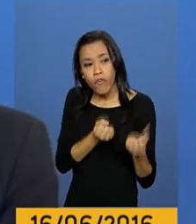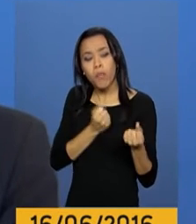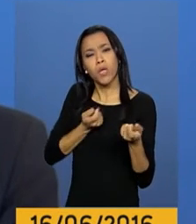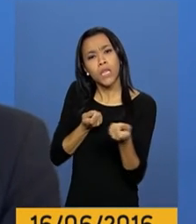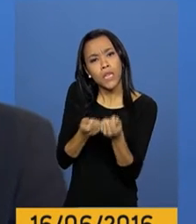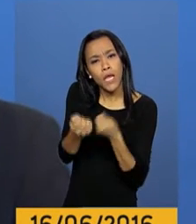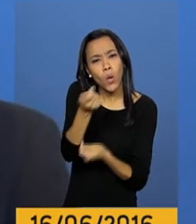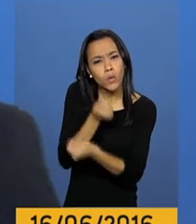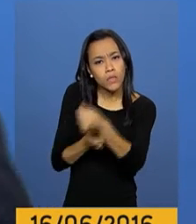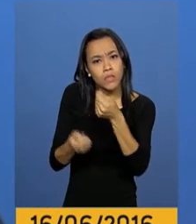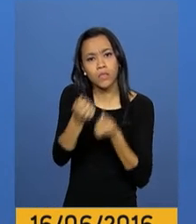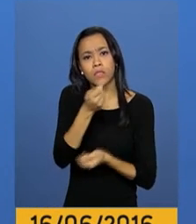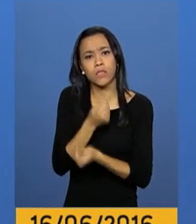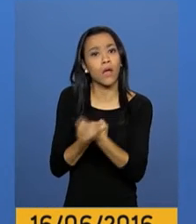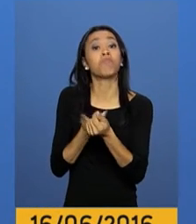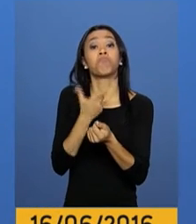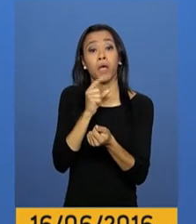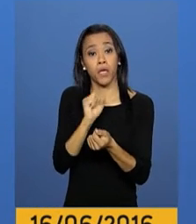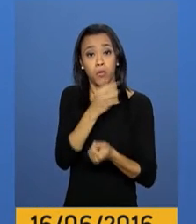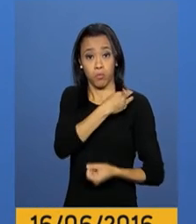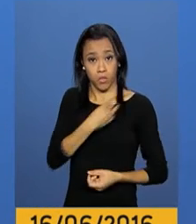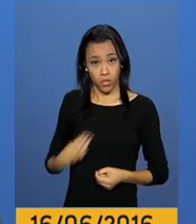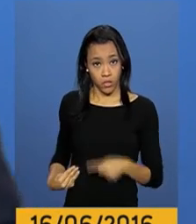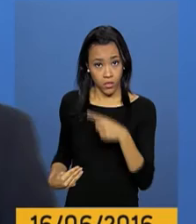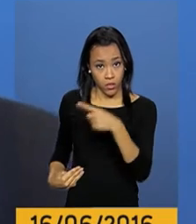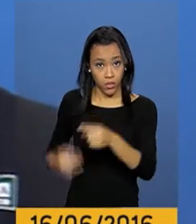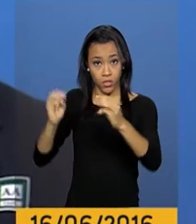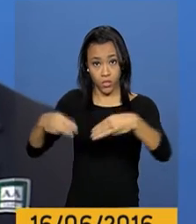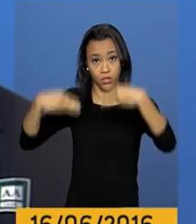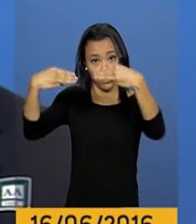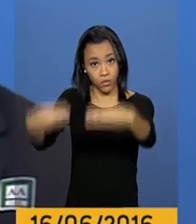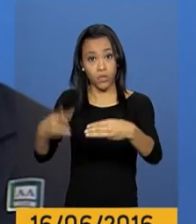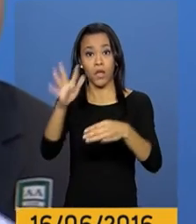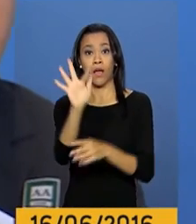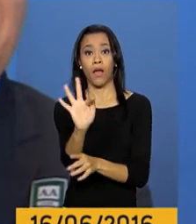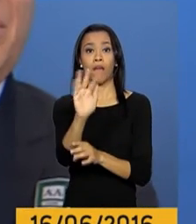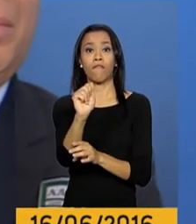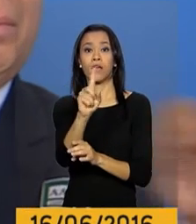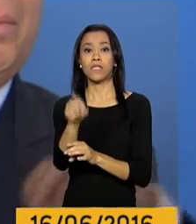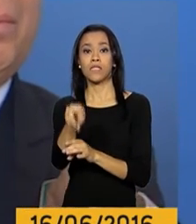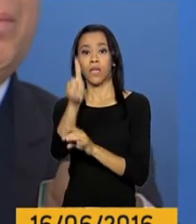ao ministro da Fazenda e ministro do Planejamento,